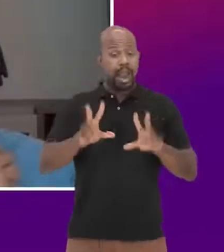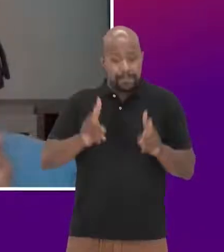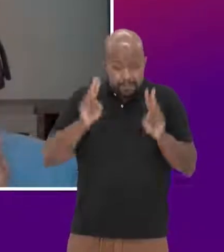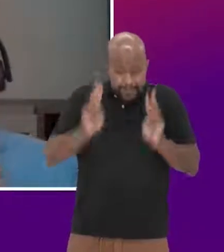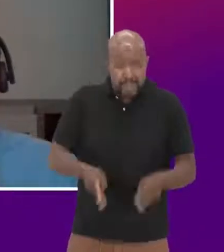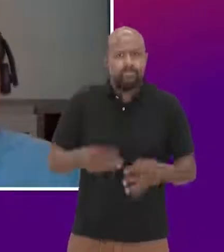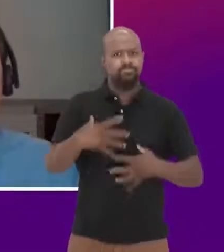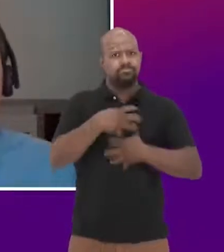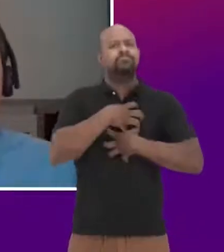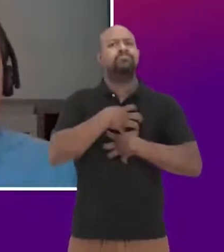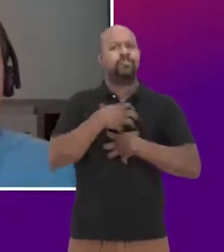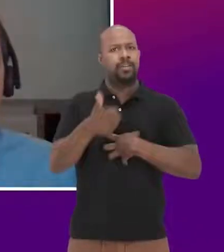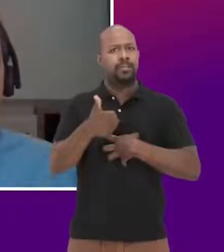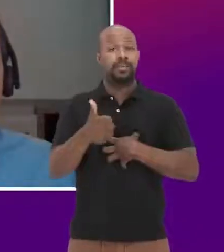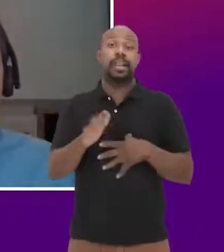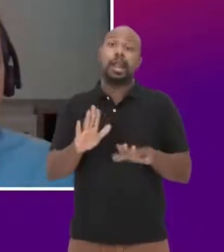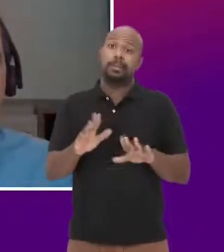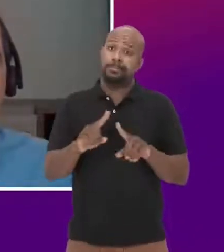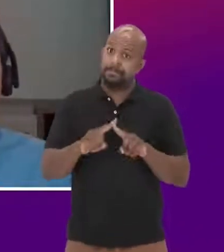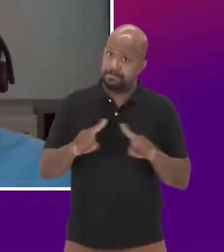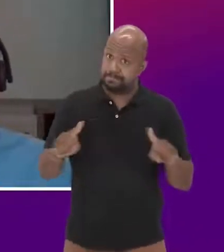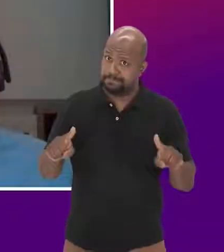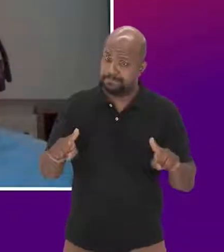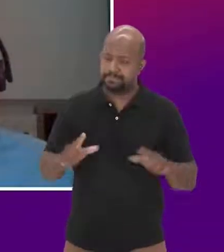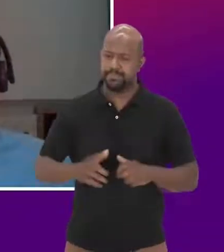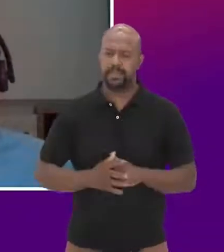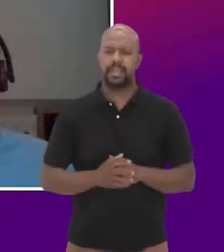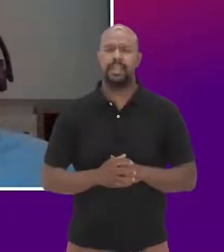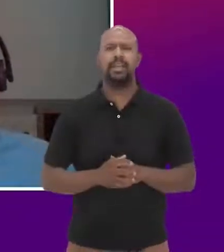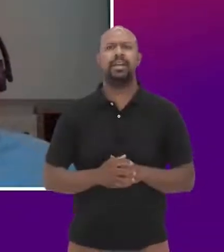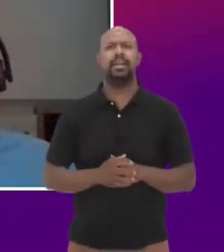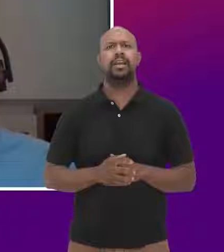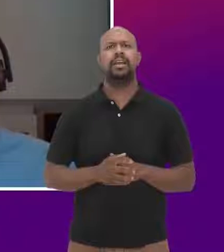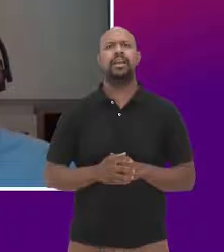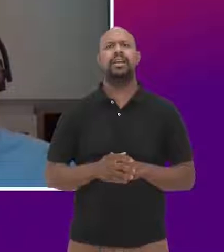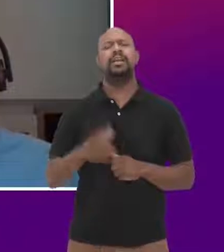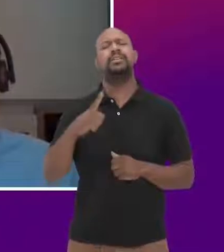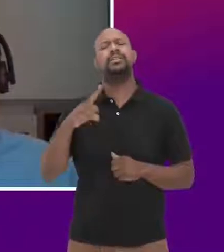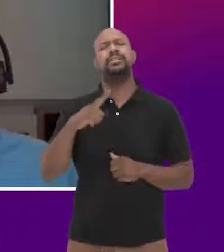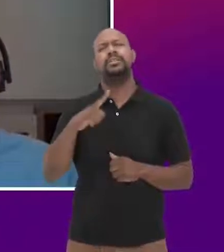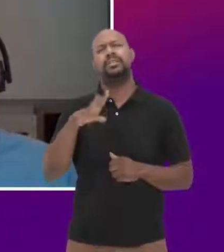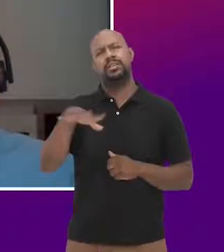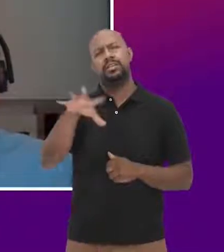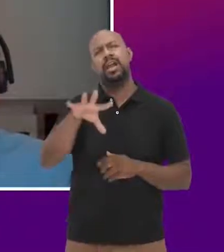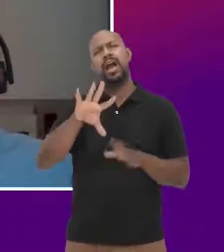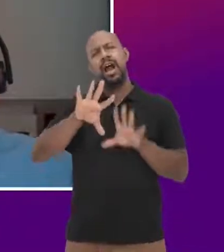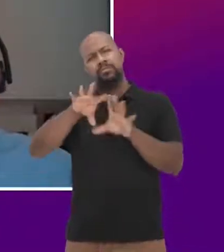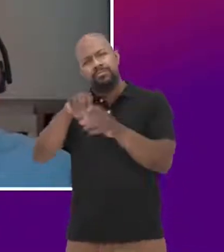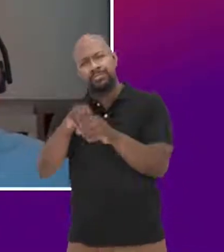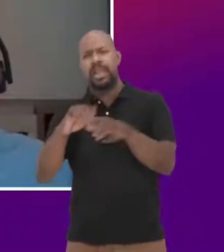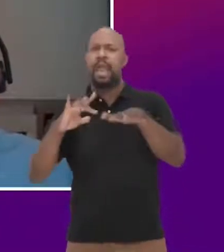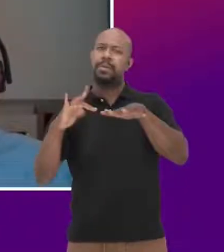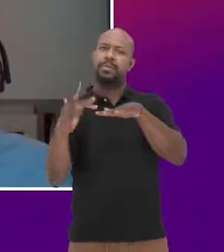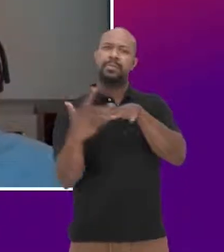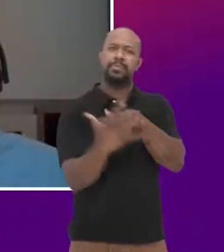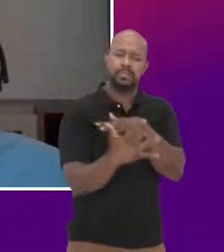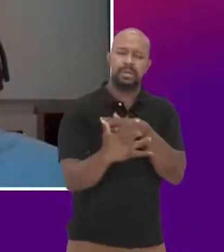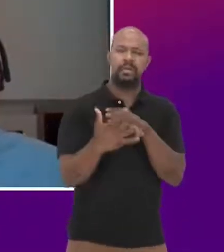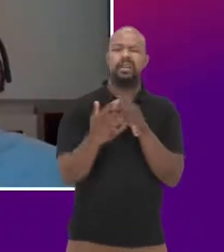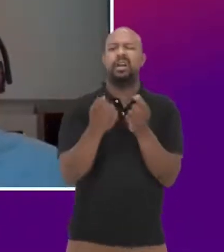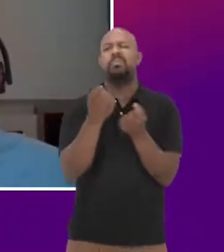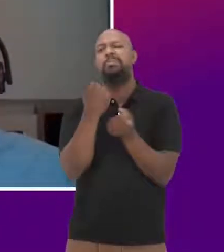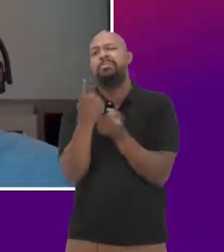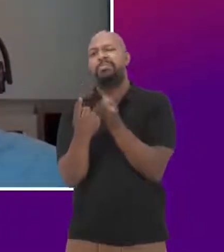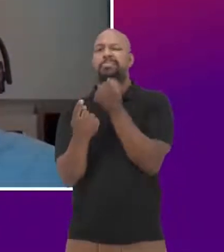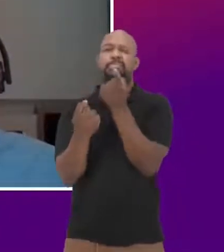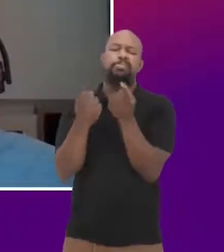eficiência. No entanto, iriam existir nas redes sociais uma meia dúzia